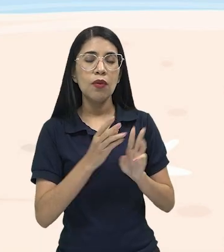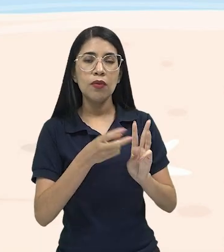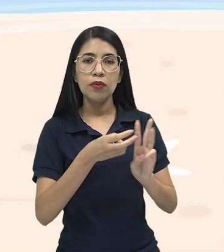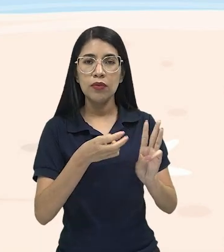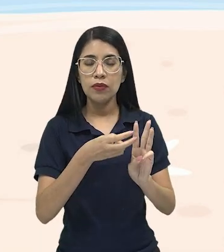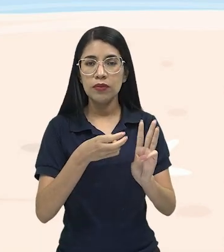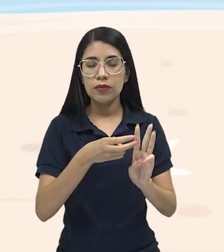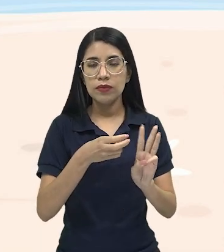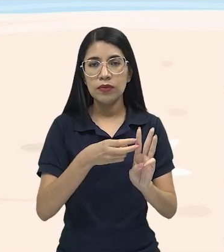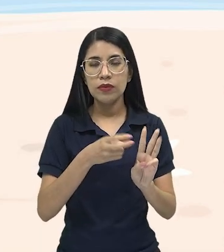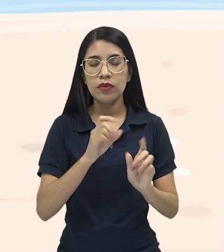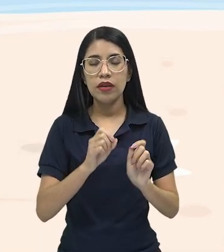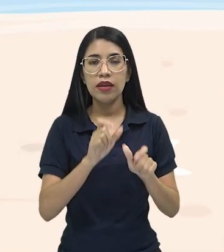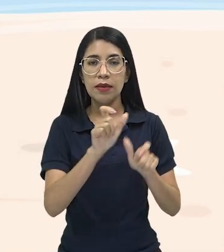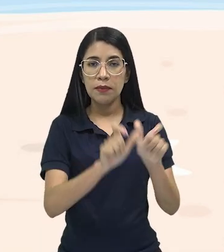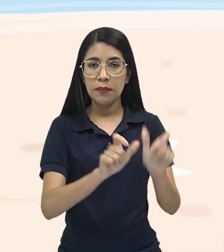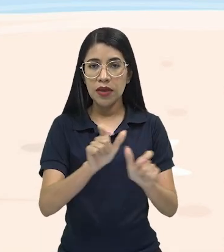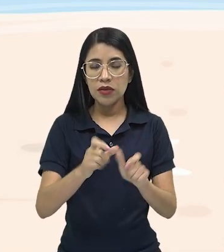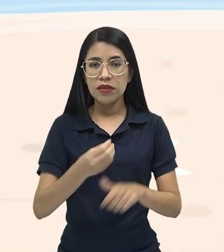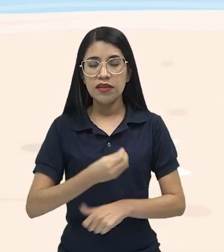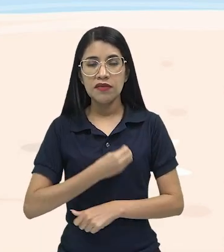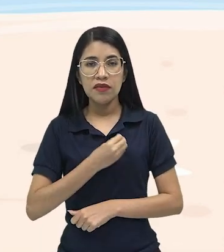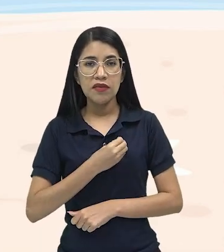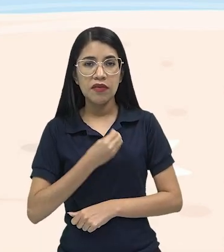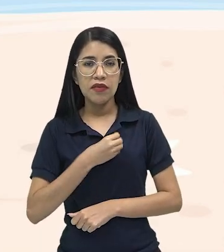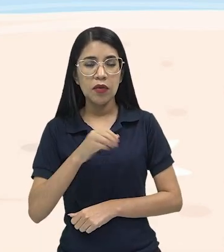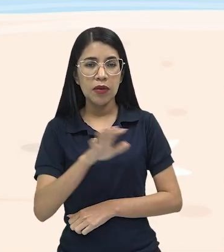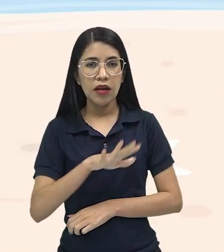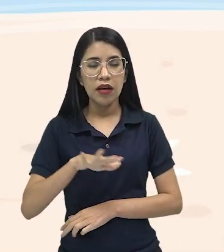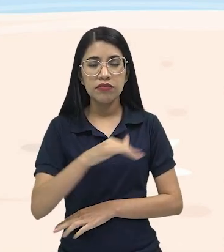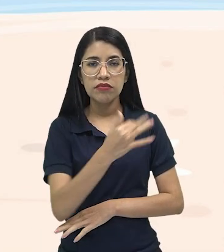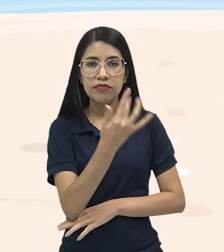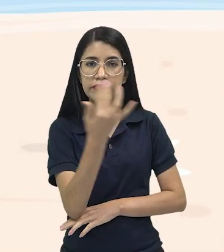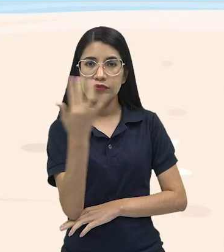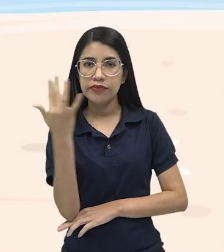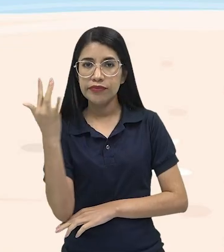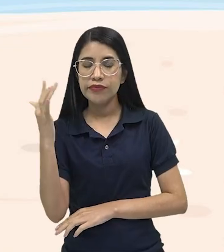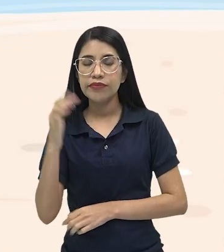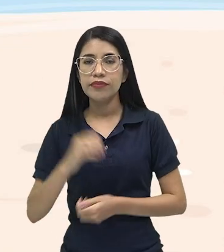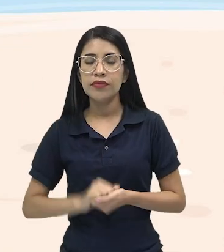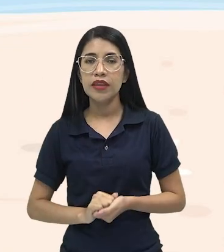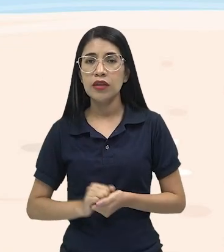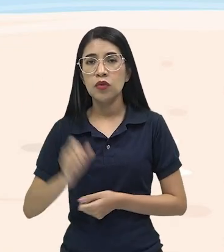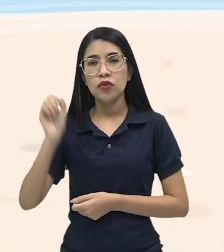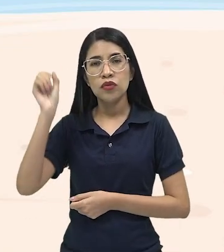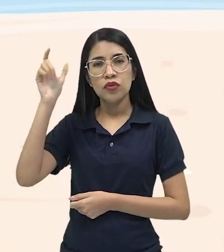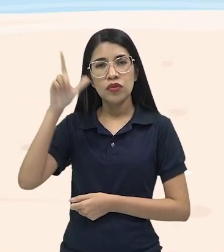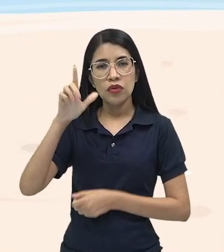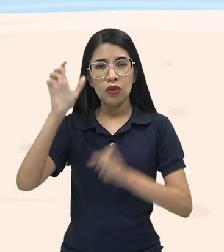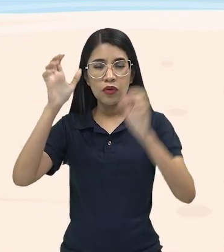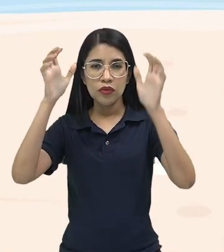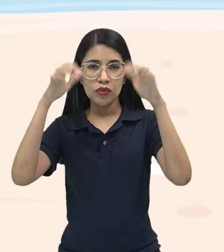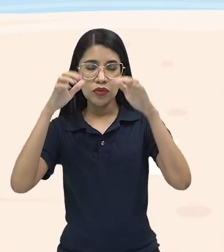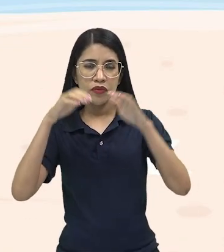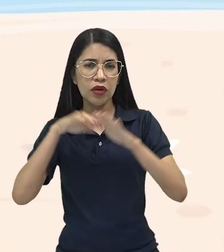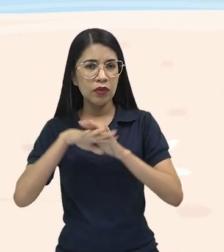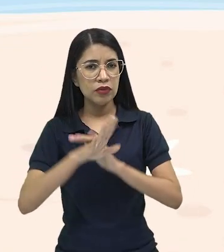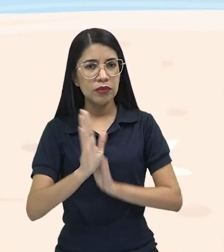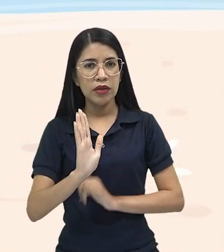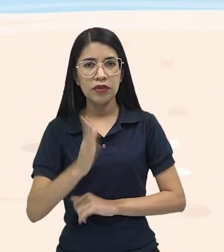são pessoas que viviam em meio à natureza, Então, tanto o sol como a chuva, eles já estavam